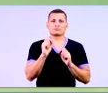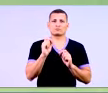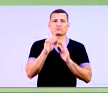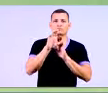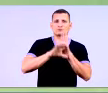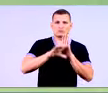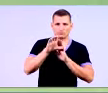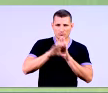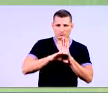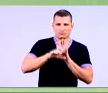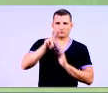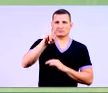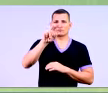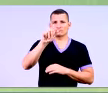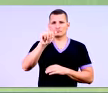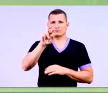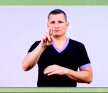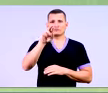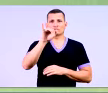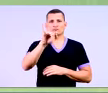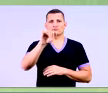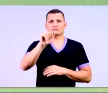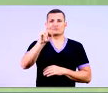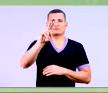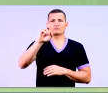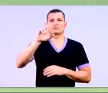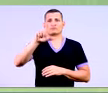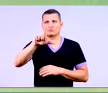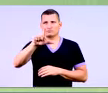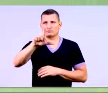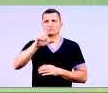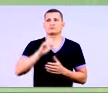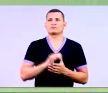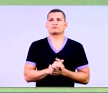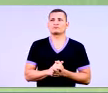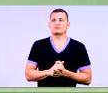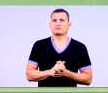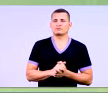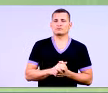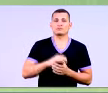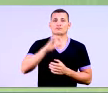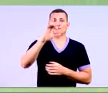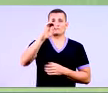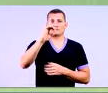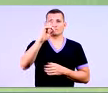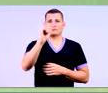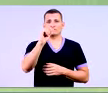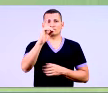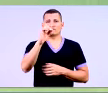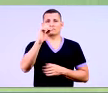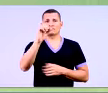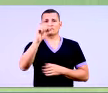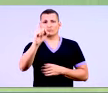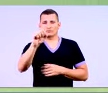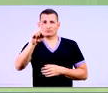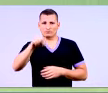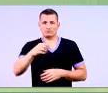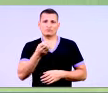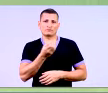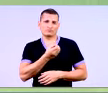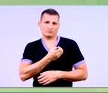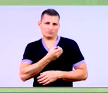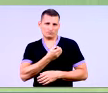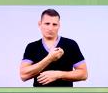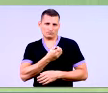variável segunda pública rissete dados são valores que serão utilizados pelo